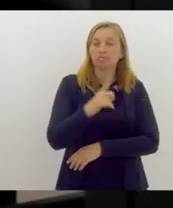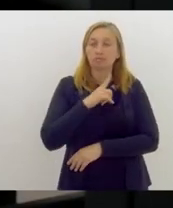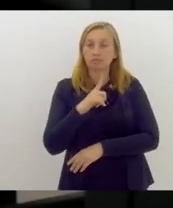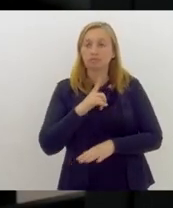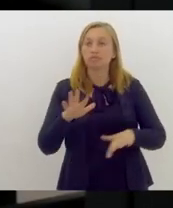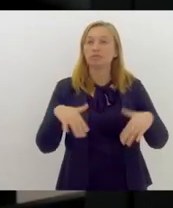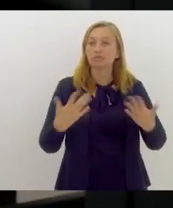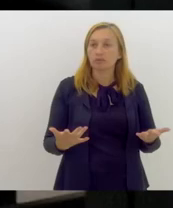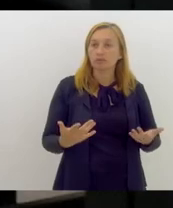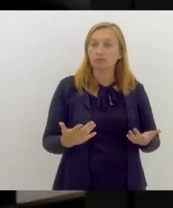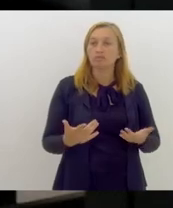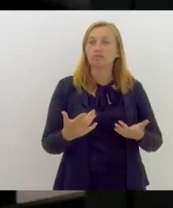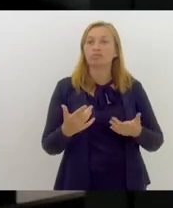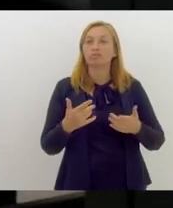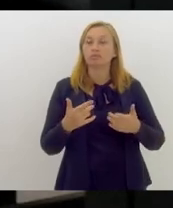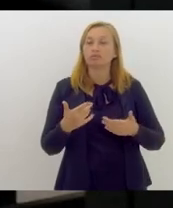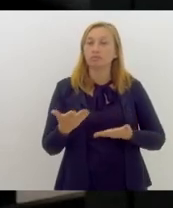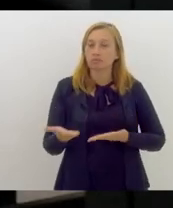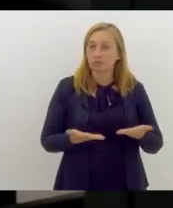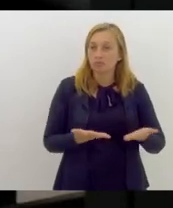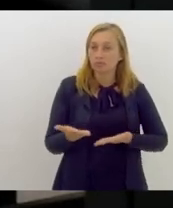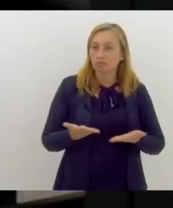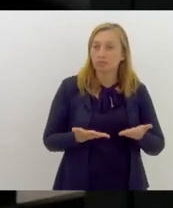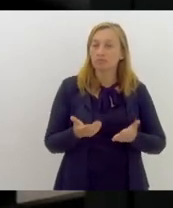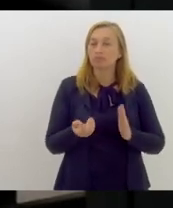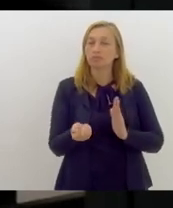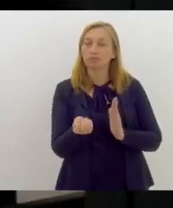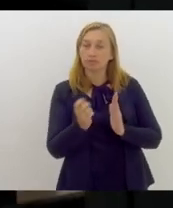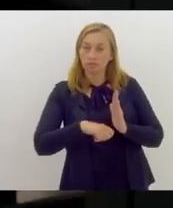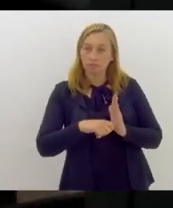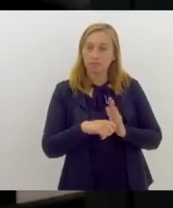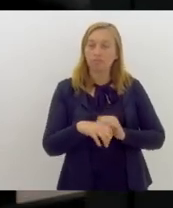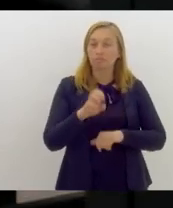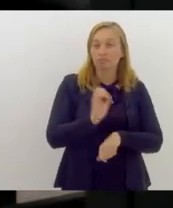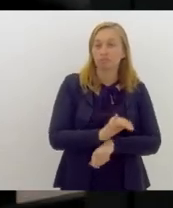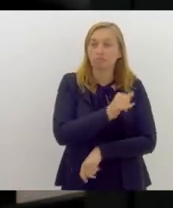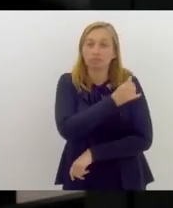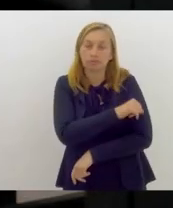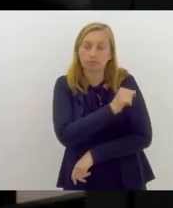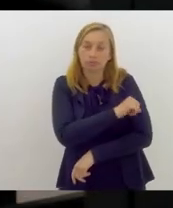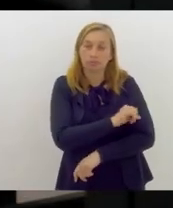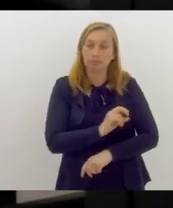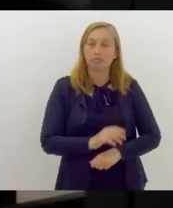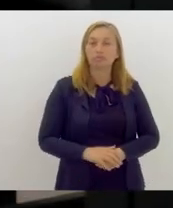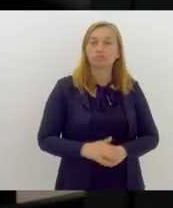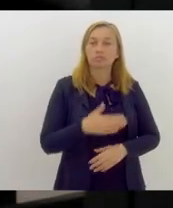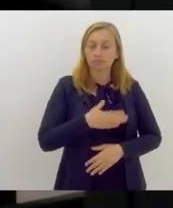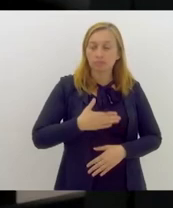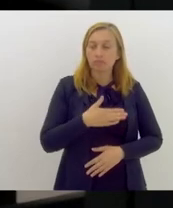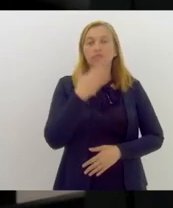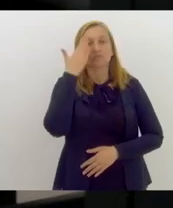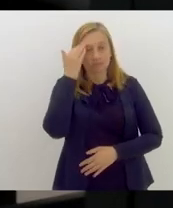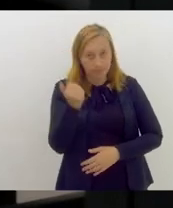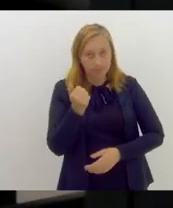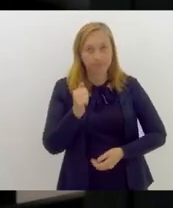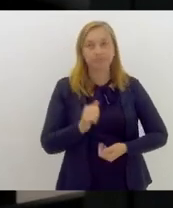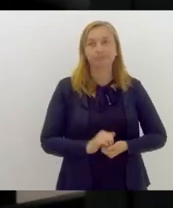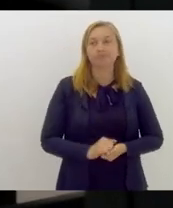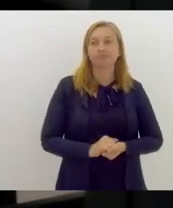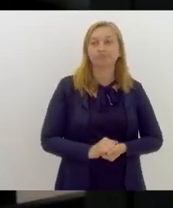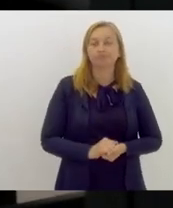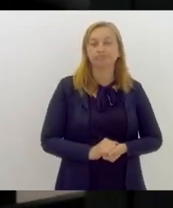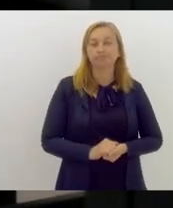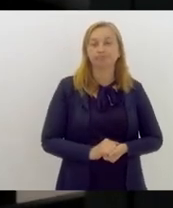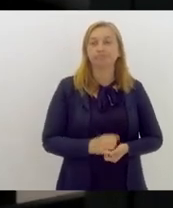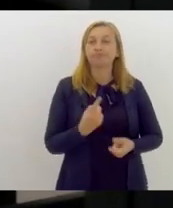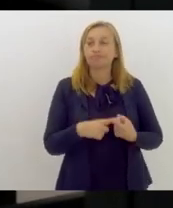tributários que a empresa solicitou se é que solicitou para o estado do Rio de Janeiro se foi deferido a gente gostaria de saber em que pé tá